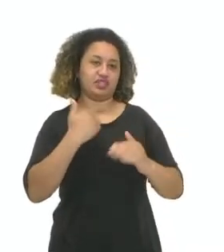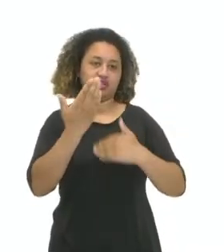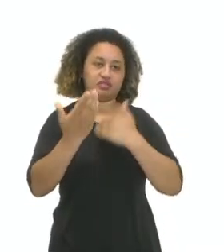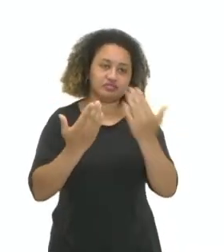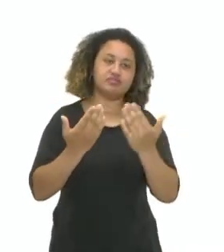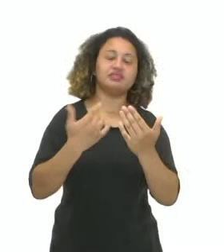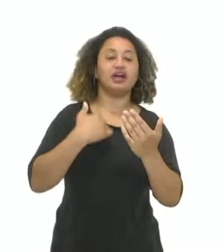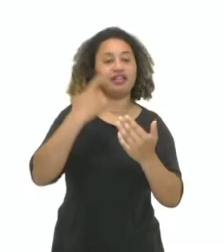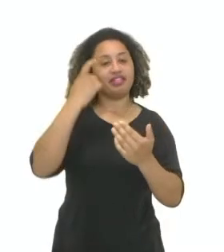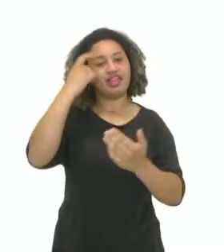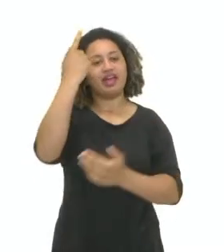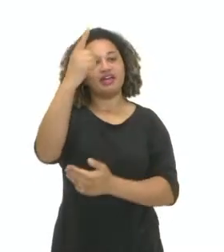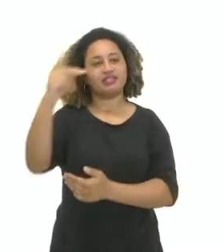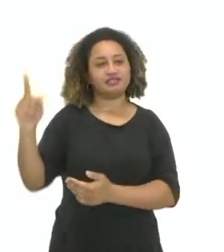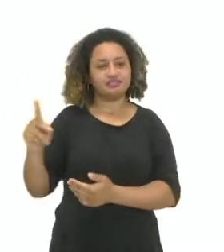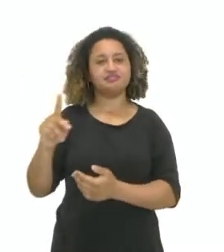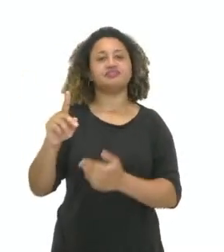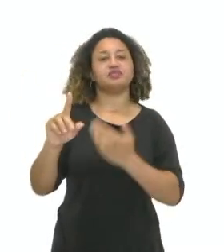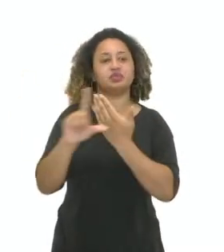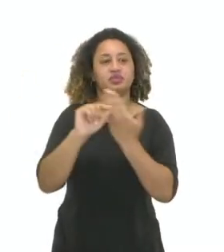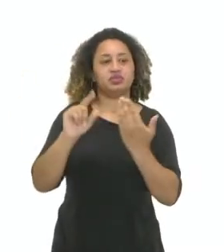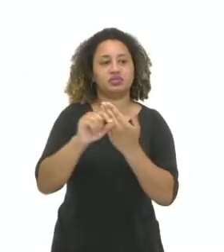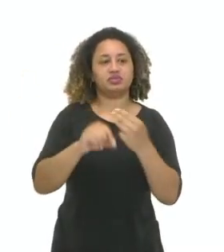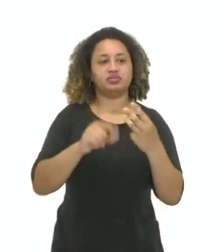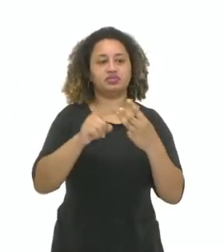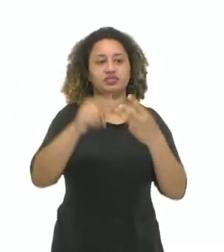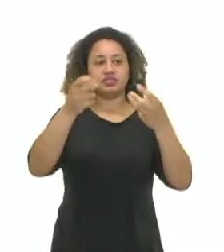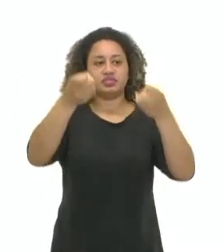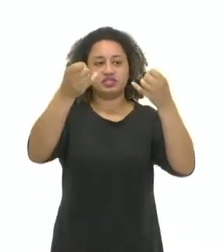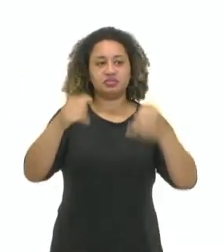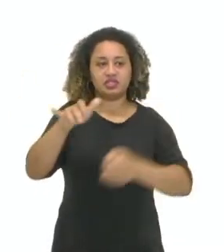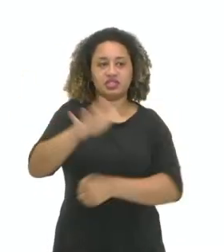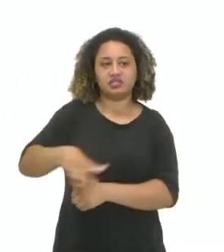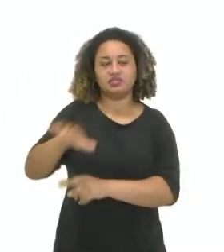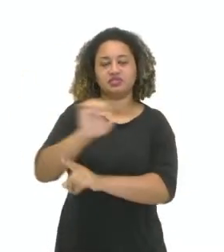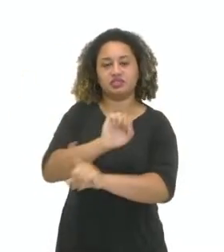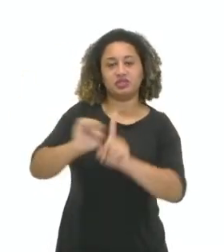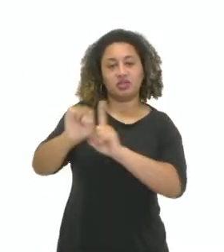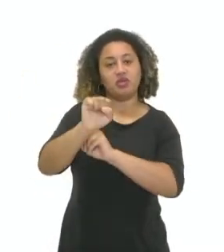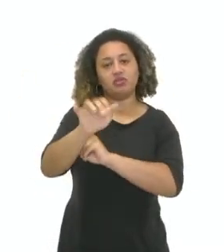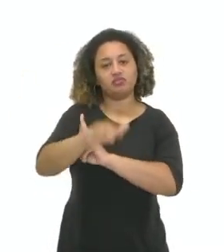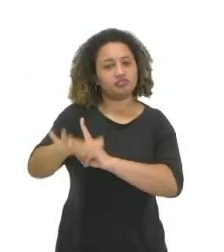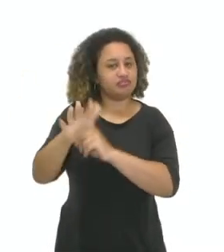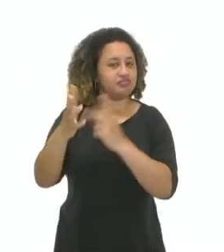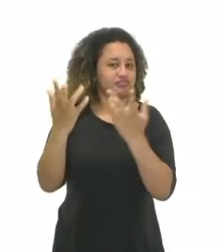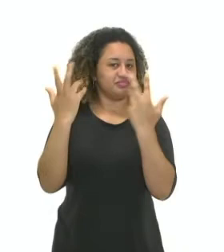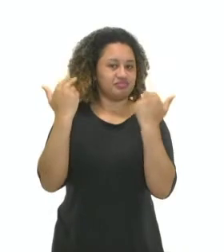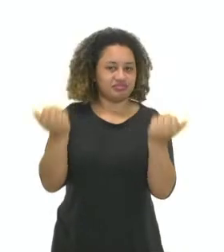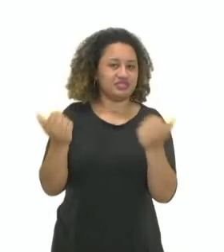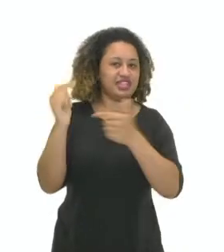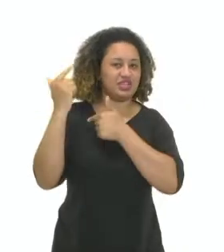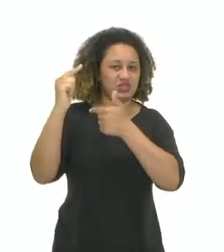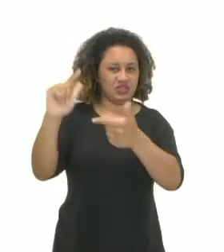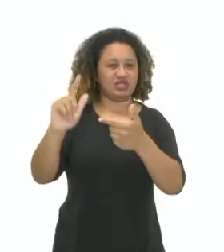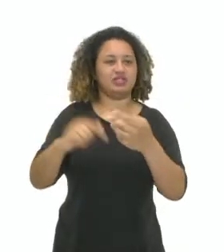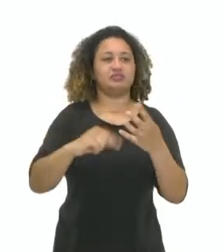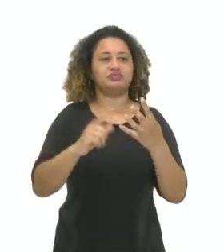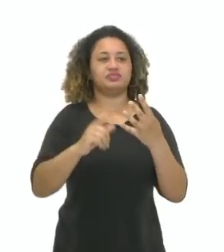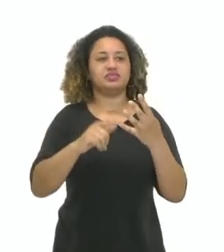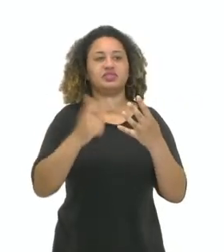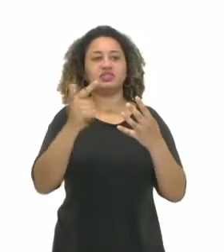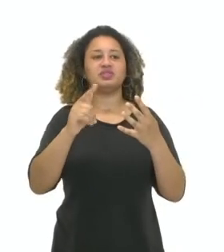autor, descrições de tipos sociais ou situações típicas, fim das idealizações, né, retratos